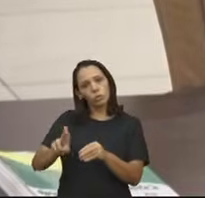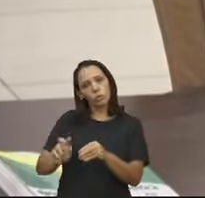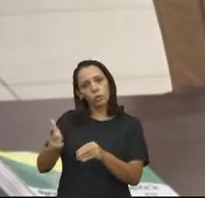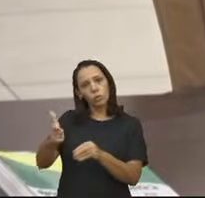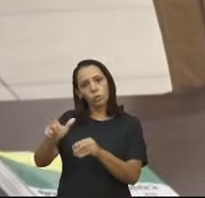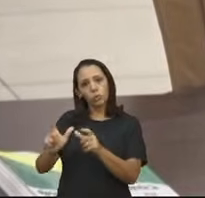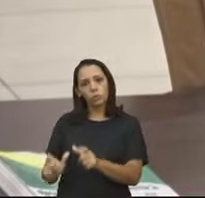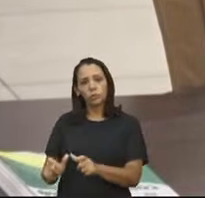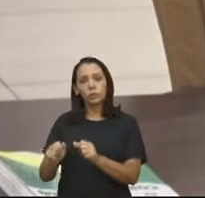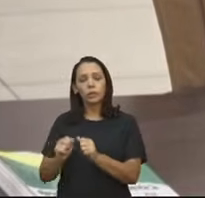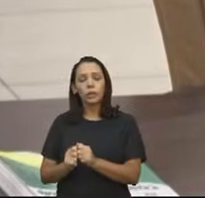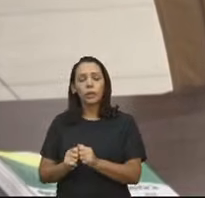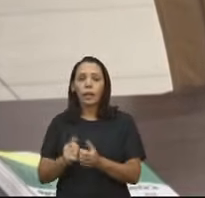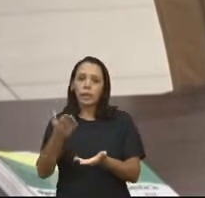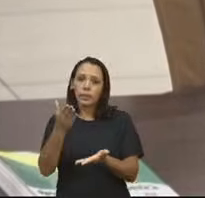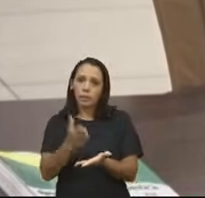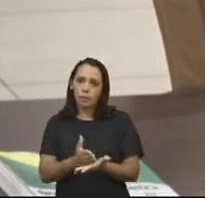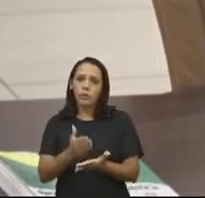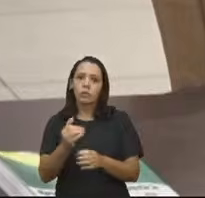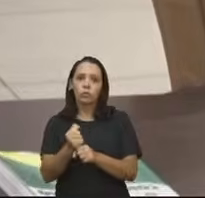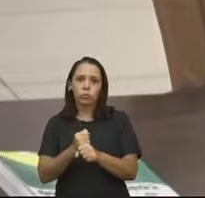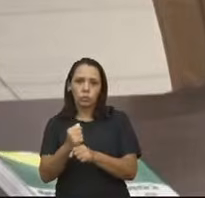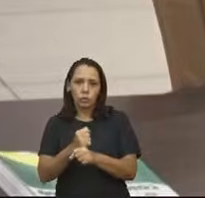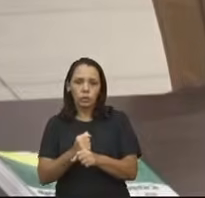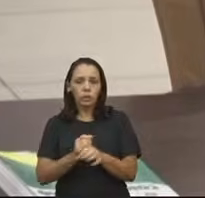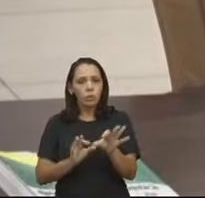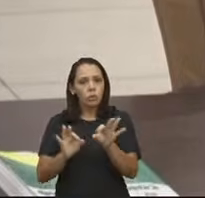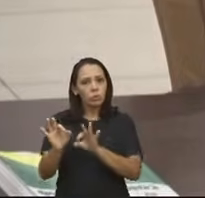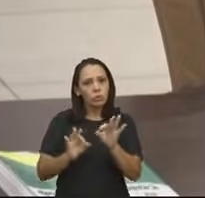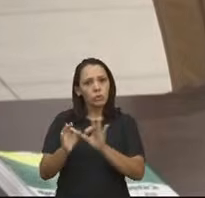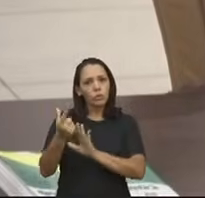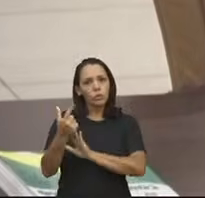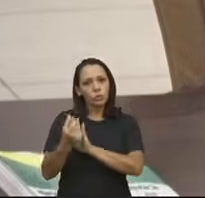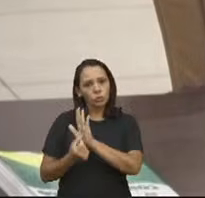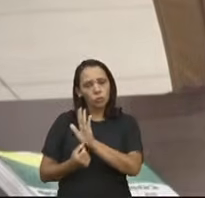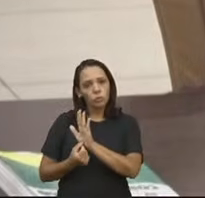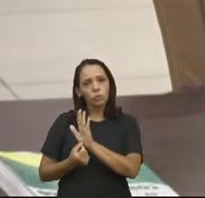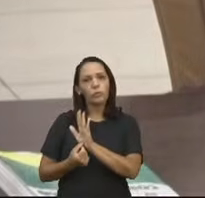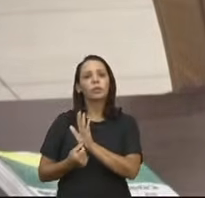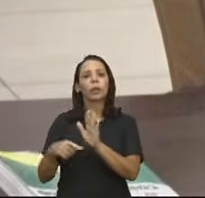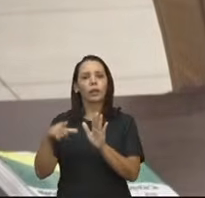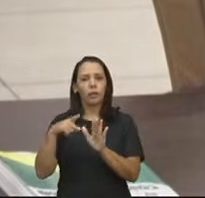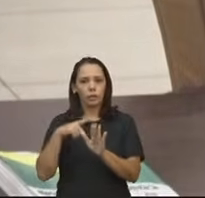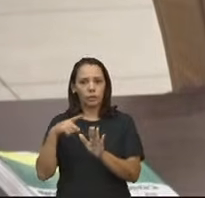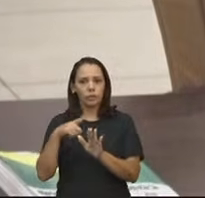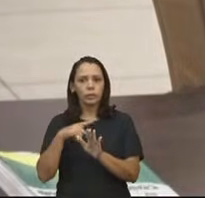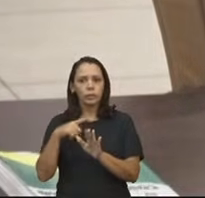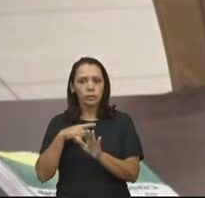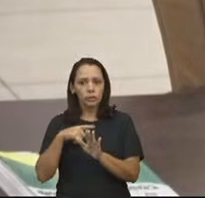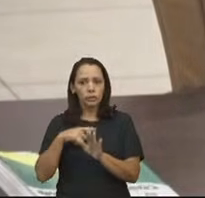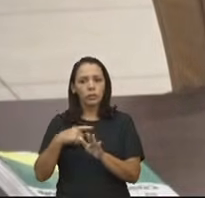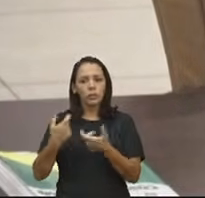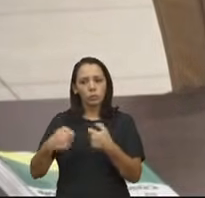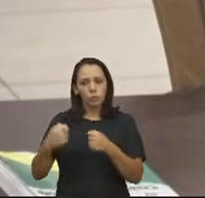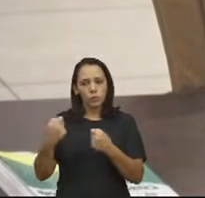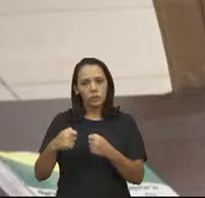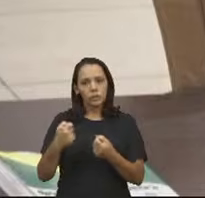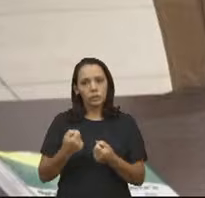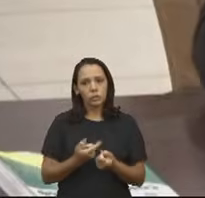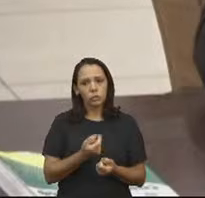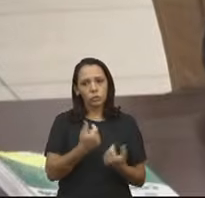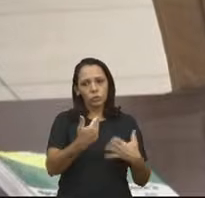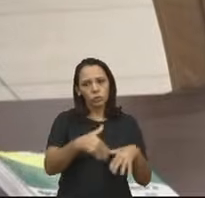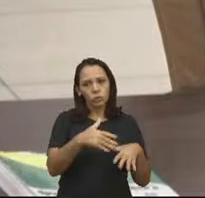cheio. Chega na metade do ano, aí você começa a ajustar o orçamento, aí você tem um volume maior de remanejamento e